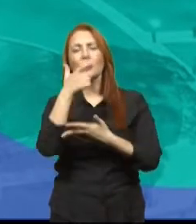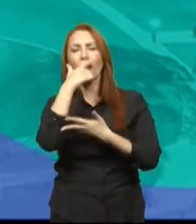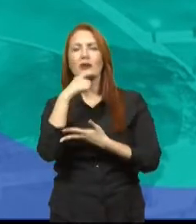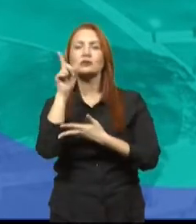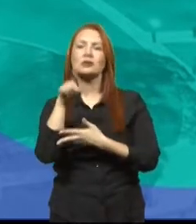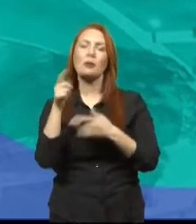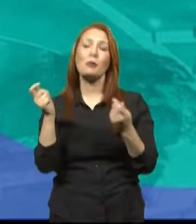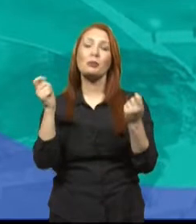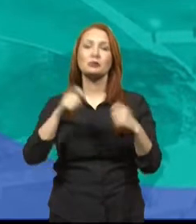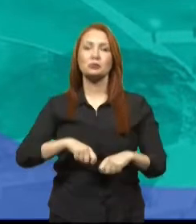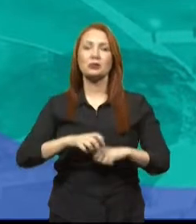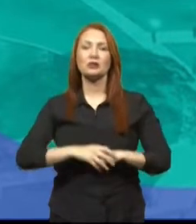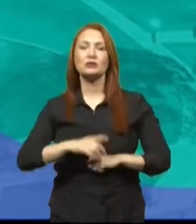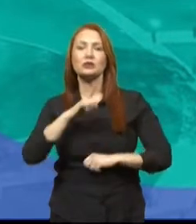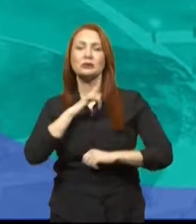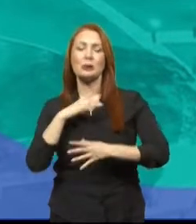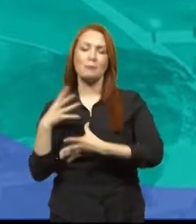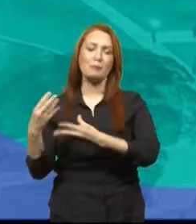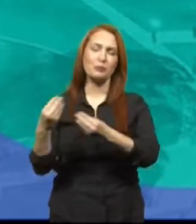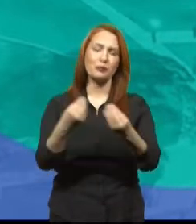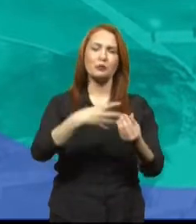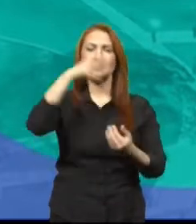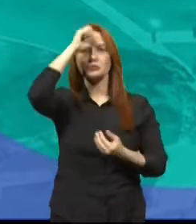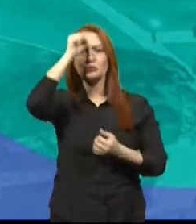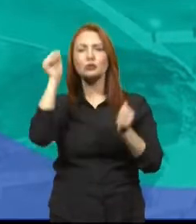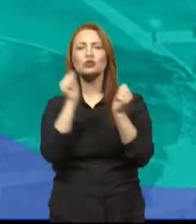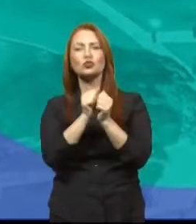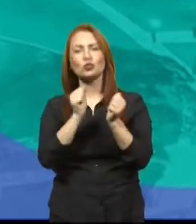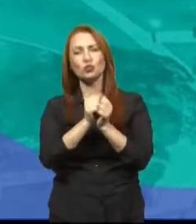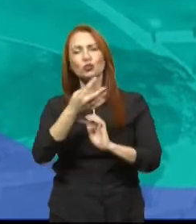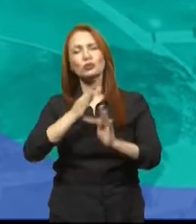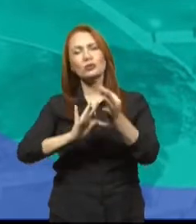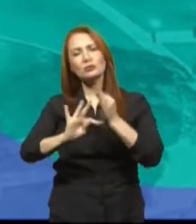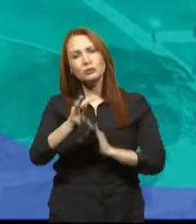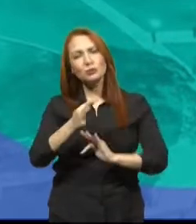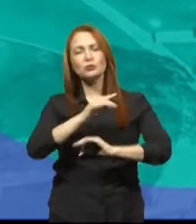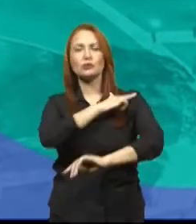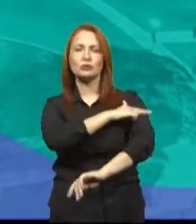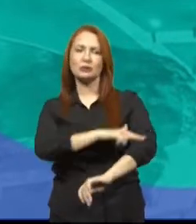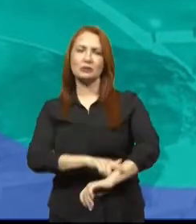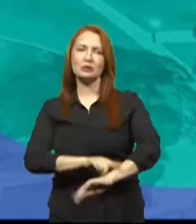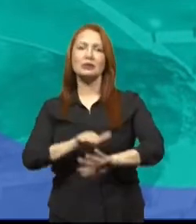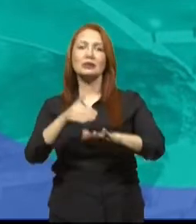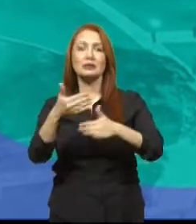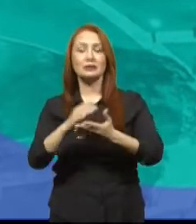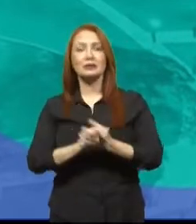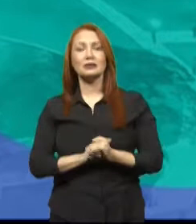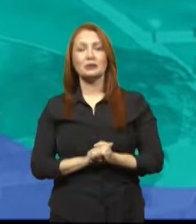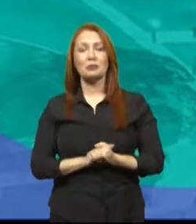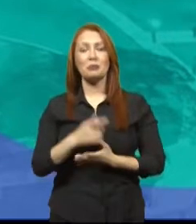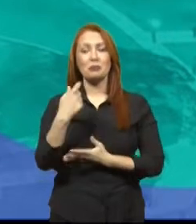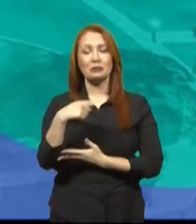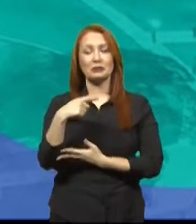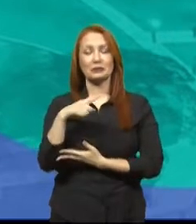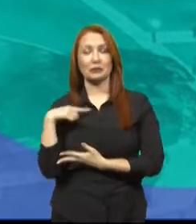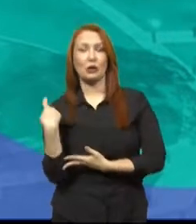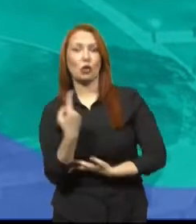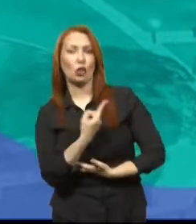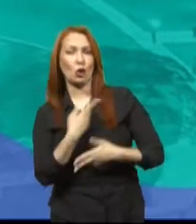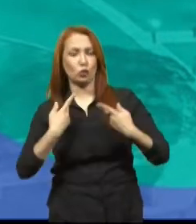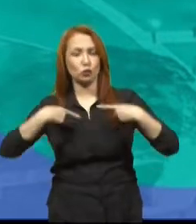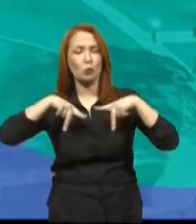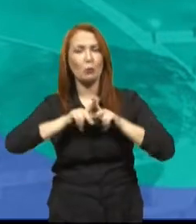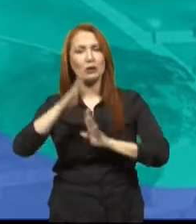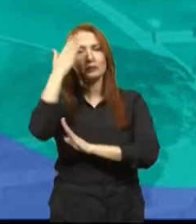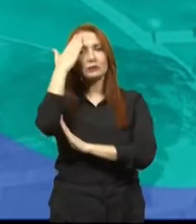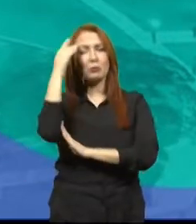muitas aplicações junto com outras tecnologias da computação. Cabe a nós, humanos, decidirmos que IA nós queremos para